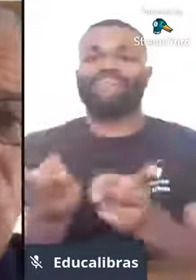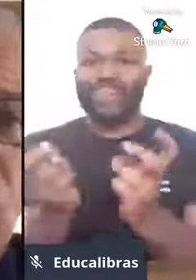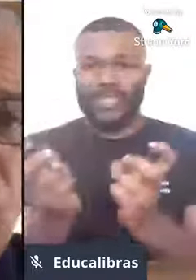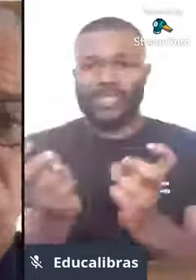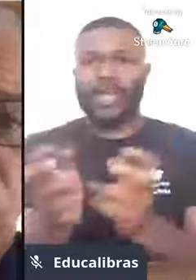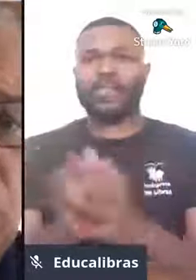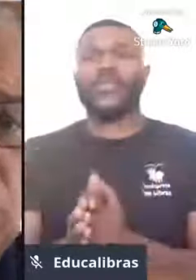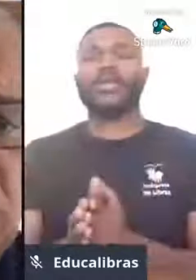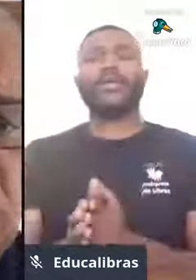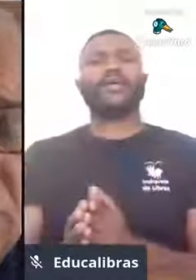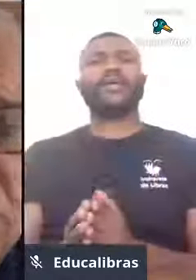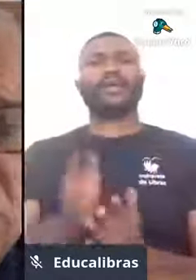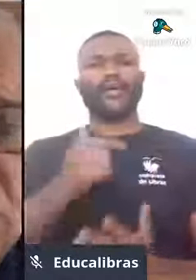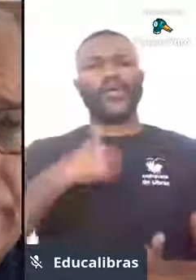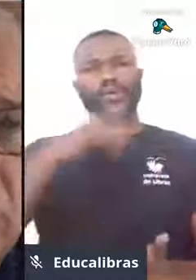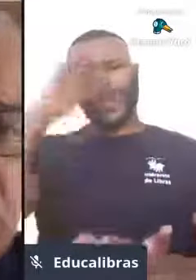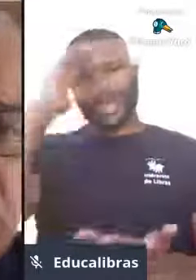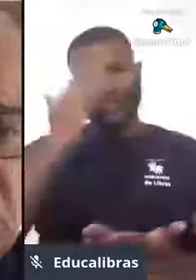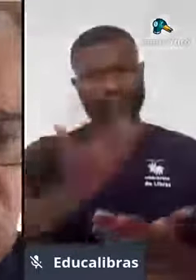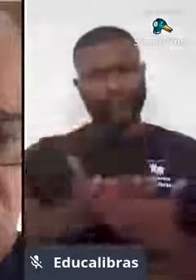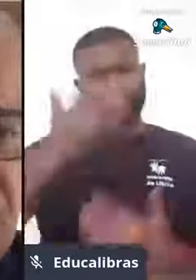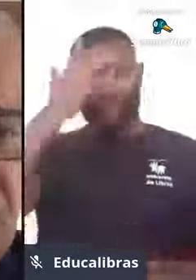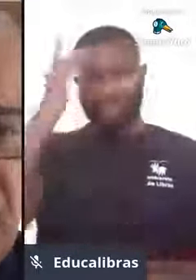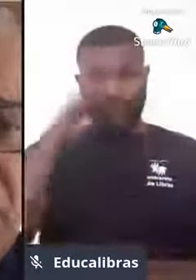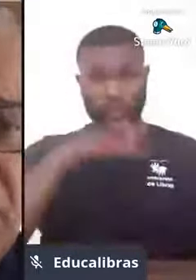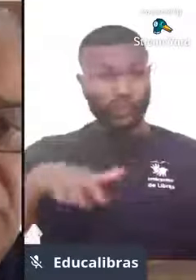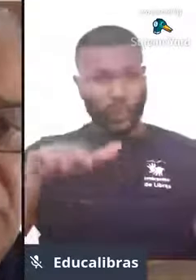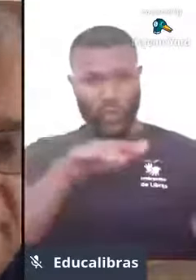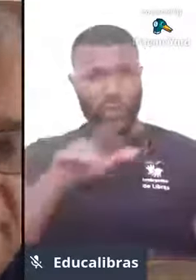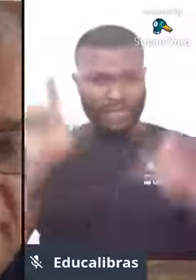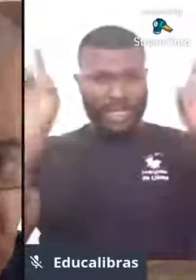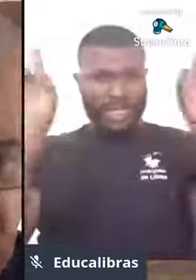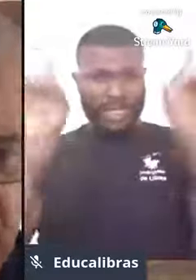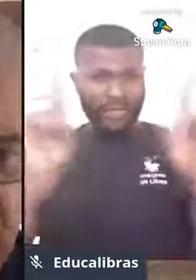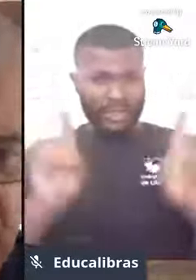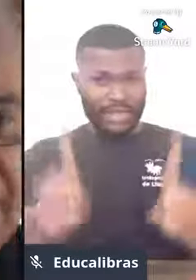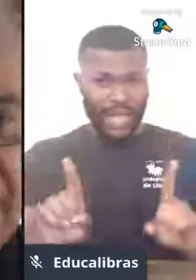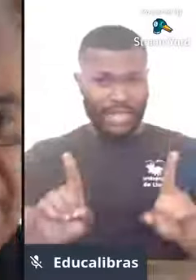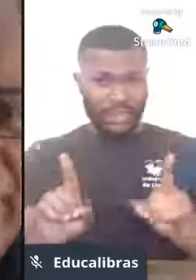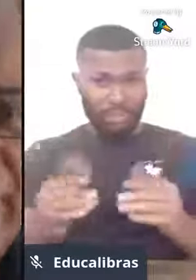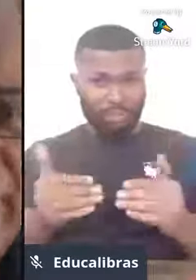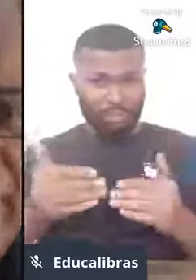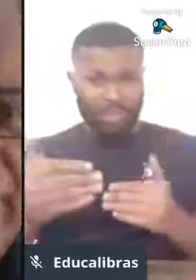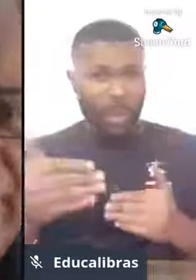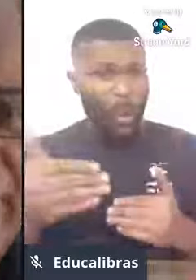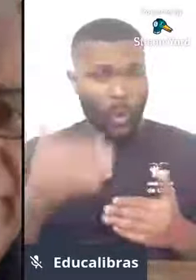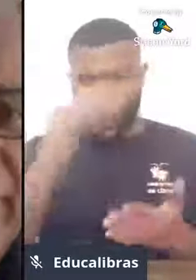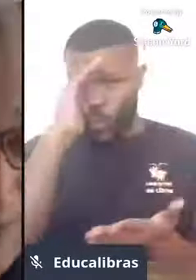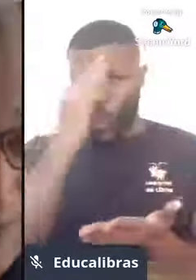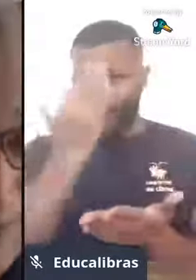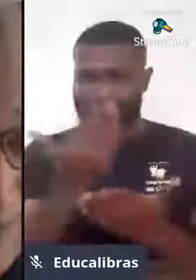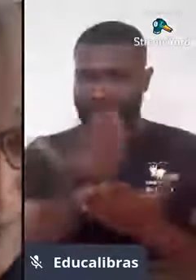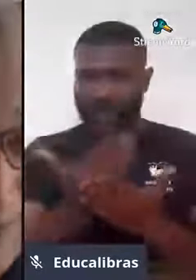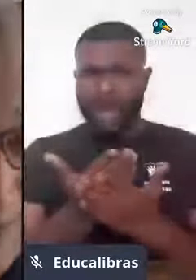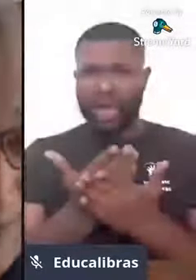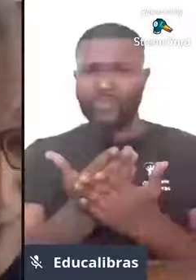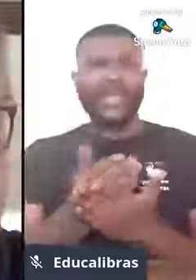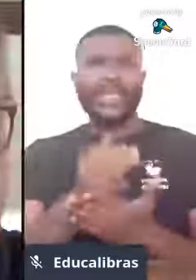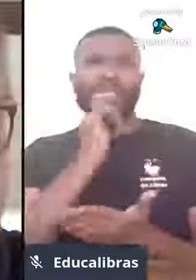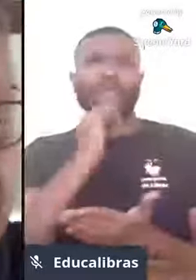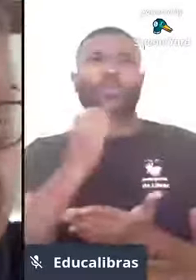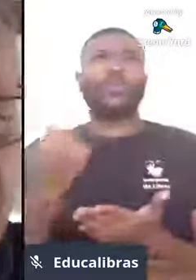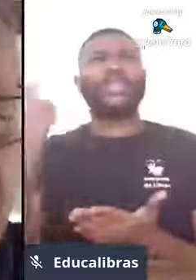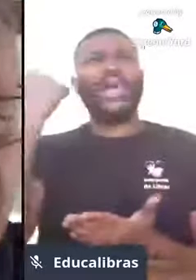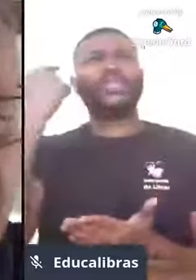que todas as pessoas que ficaram deficientes, não acreditava exatamente na questão da deficiência. Eu não acreditava que eu ia ficar na cadeira